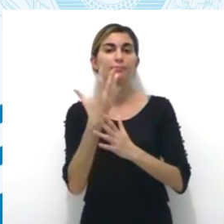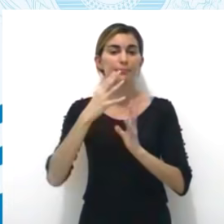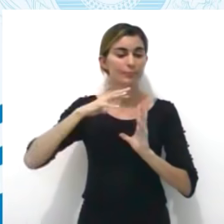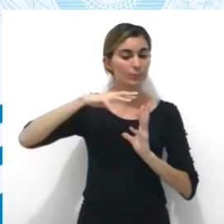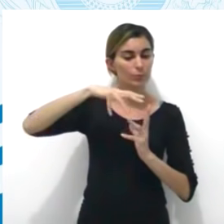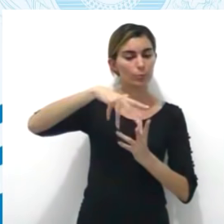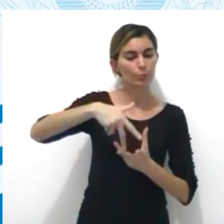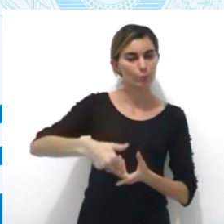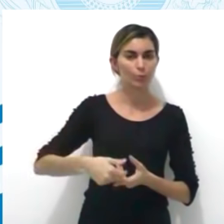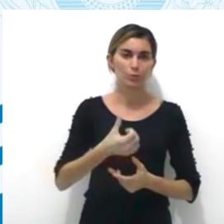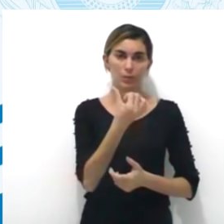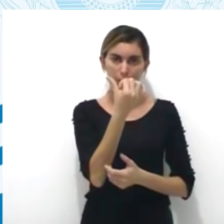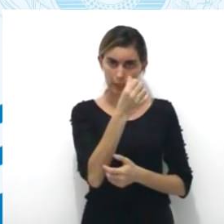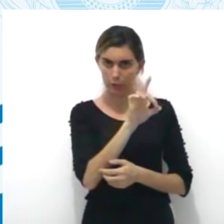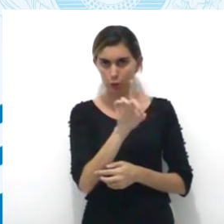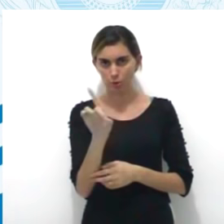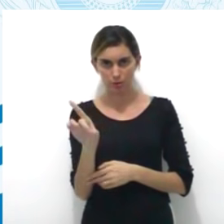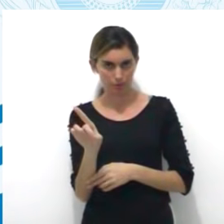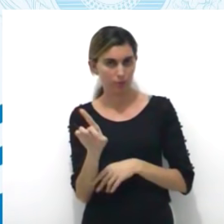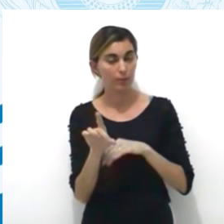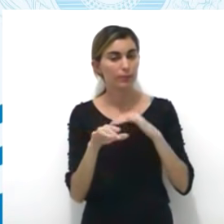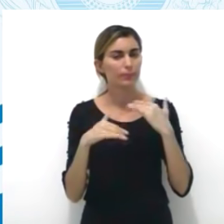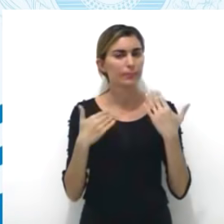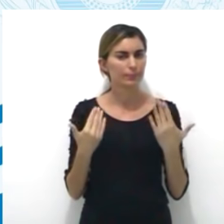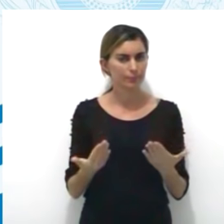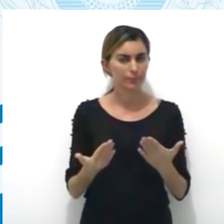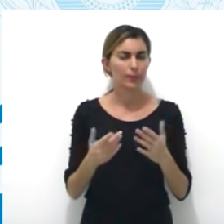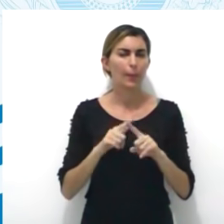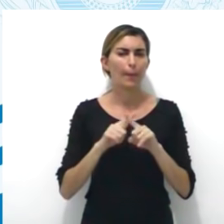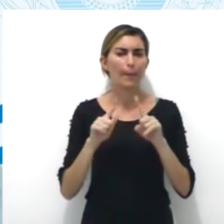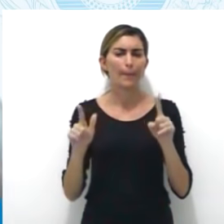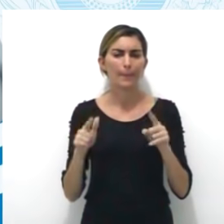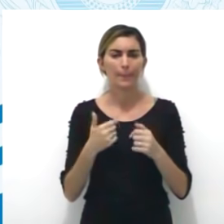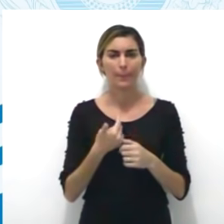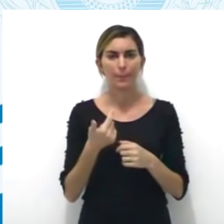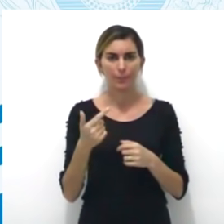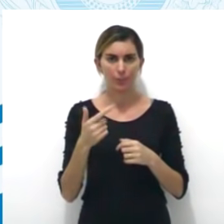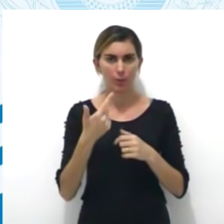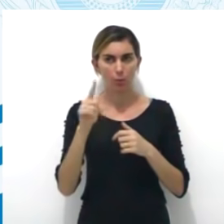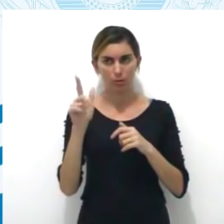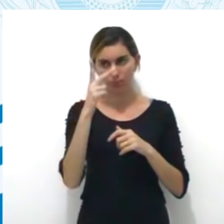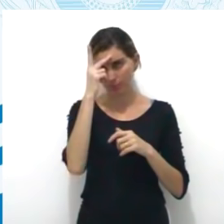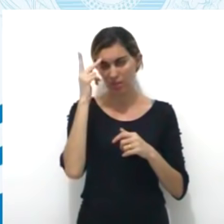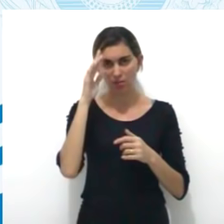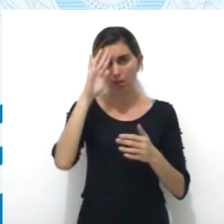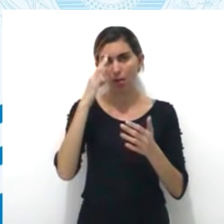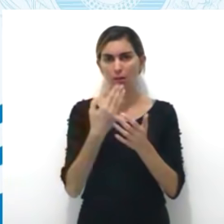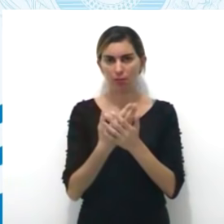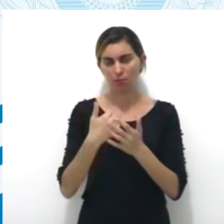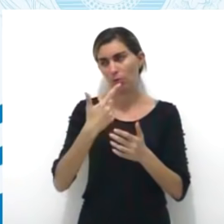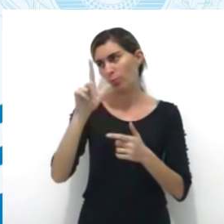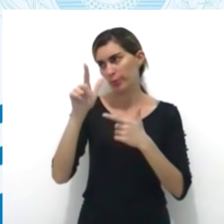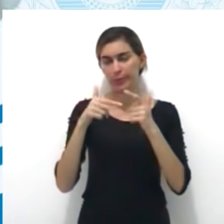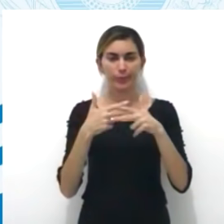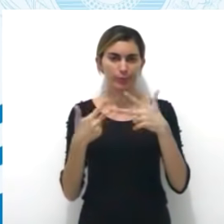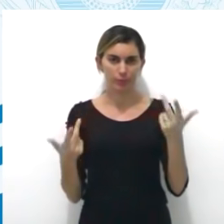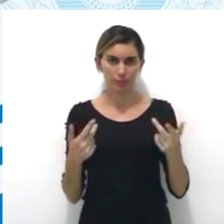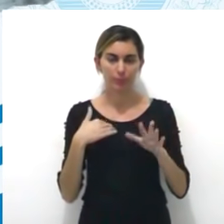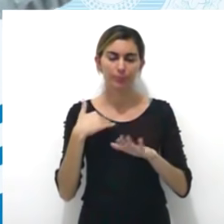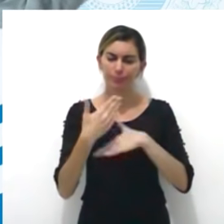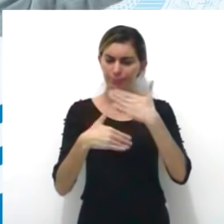o que? O mundo em 6 dias, né? Então, mas há outras versões. Ao longo